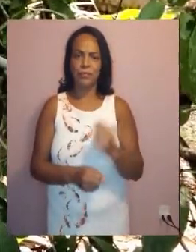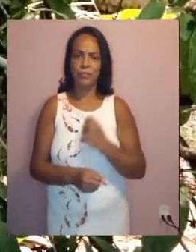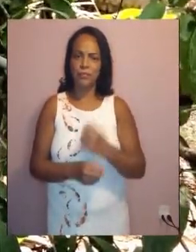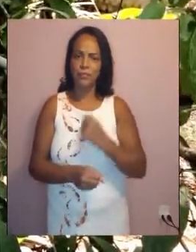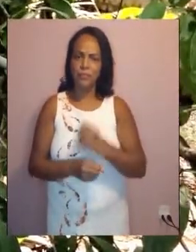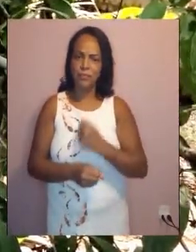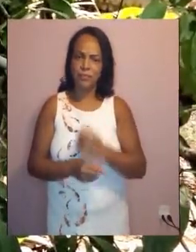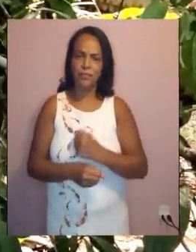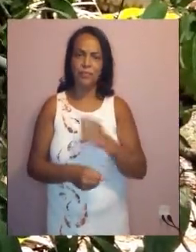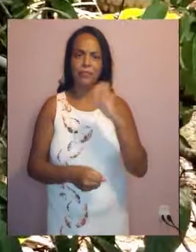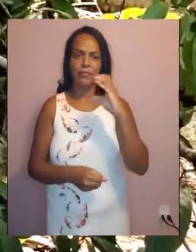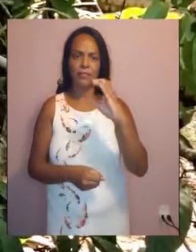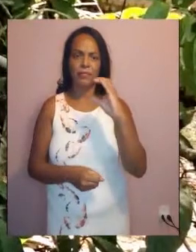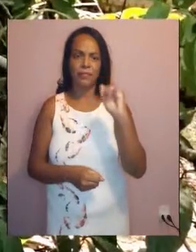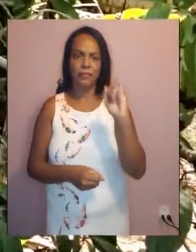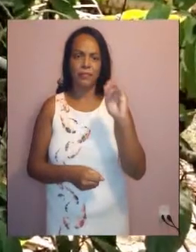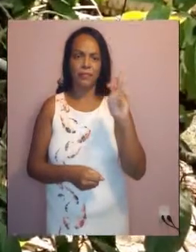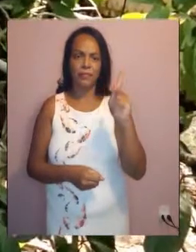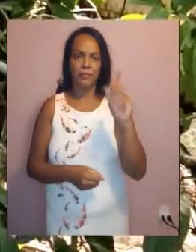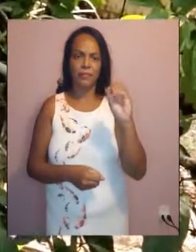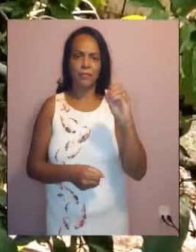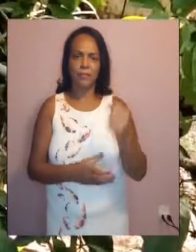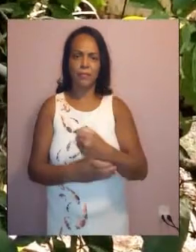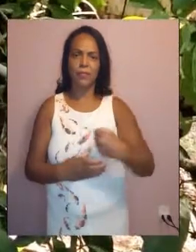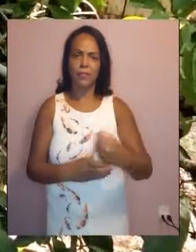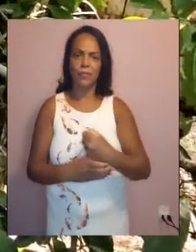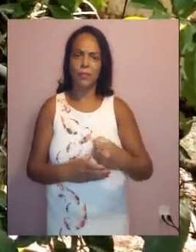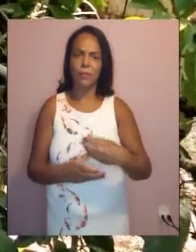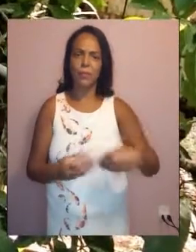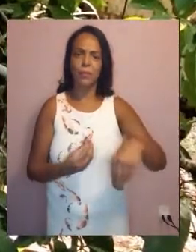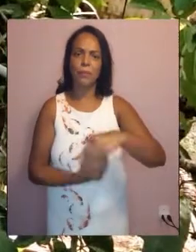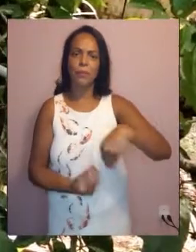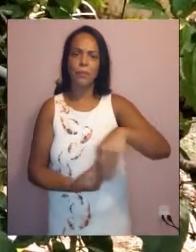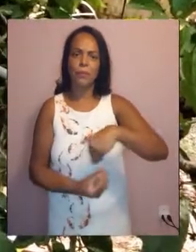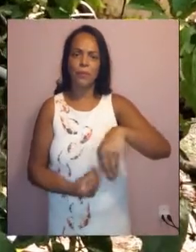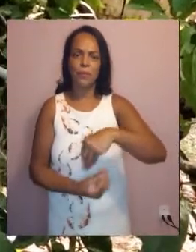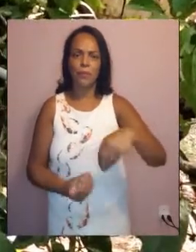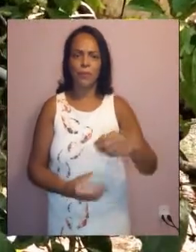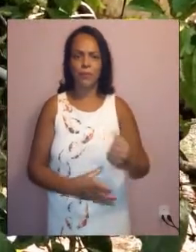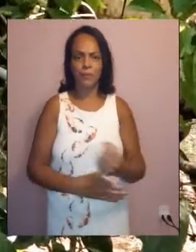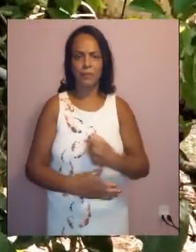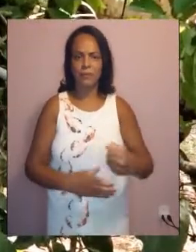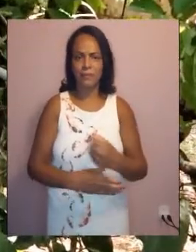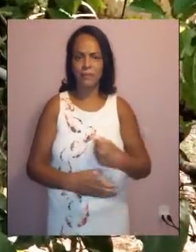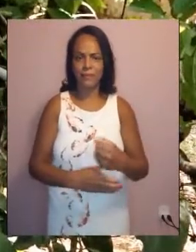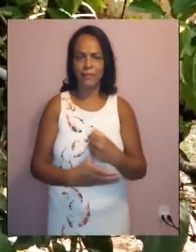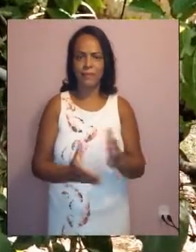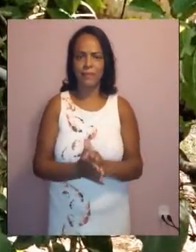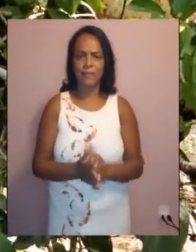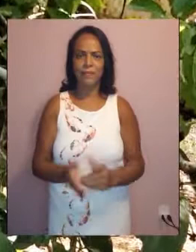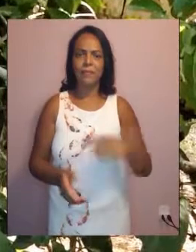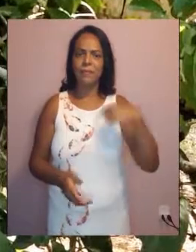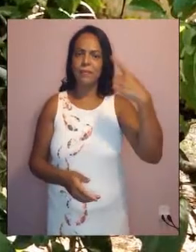pelos rios, tinha muitas informações. Ele disse: não, eu sei, já me mostraram.